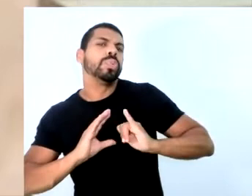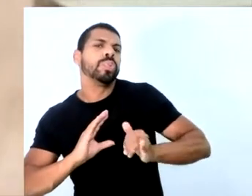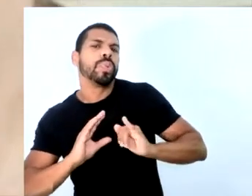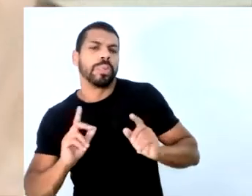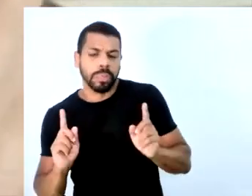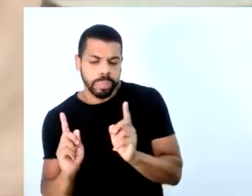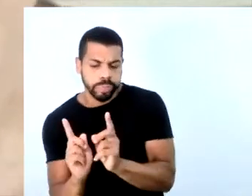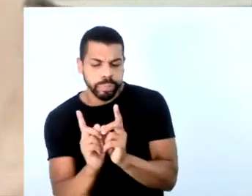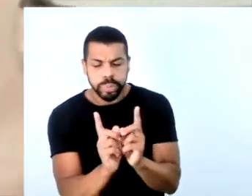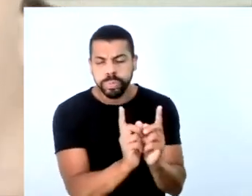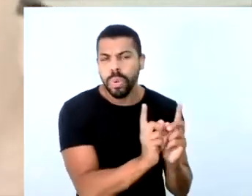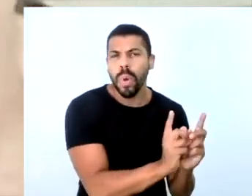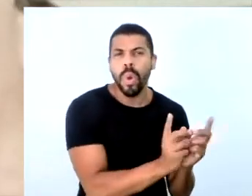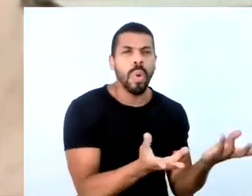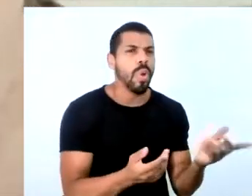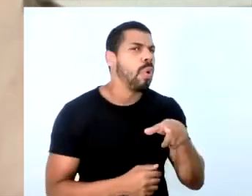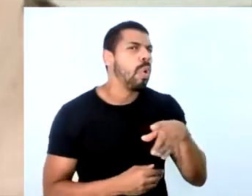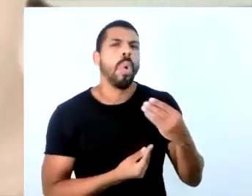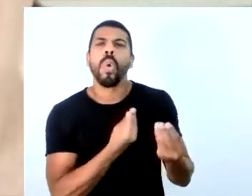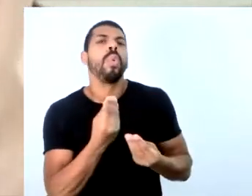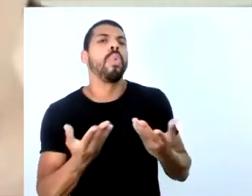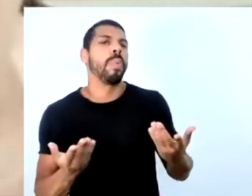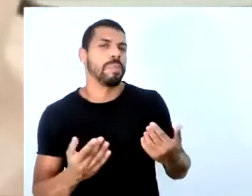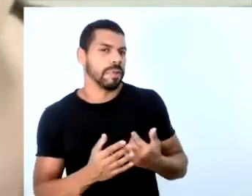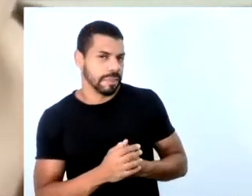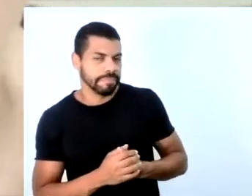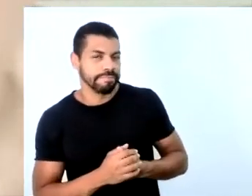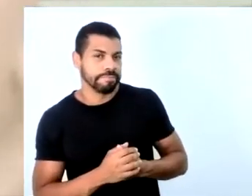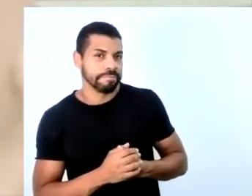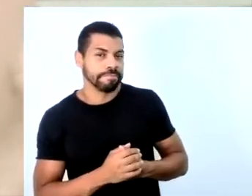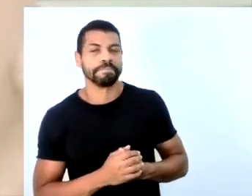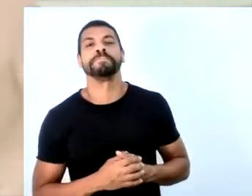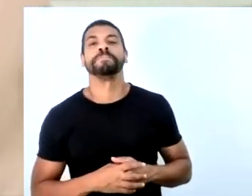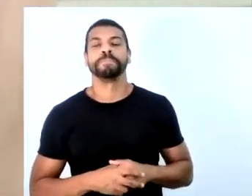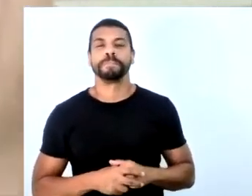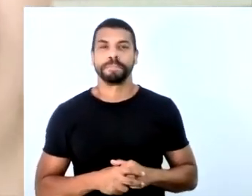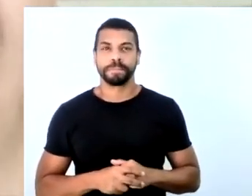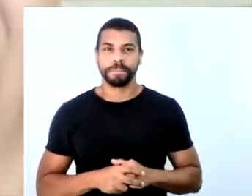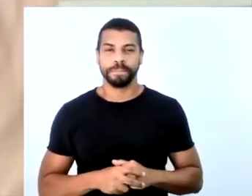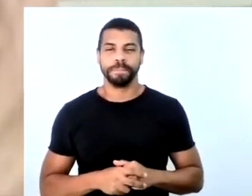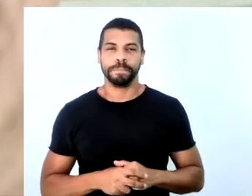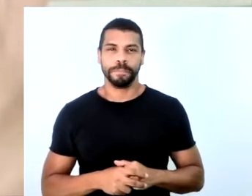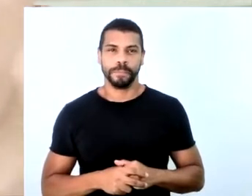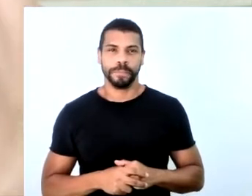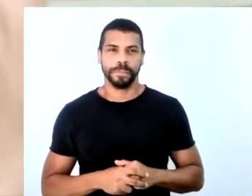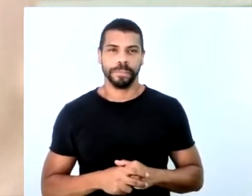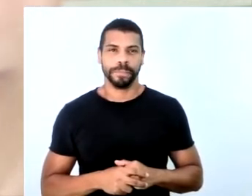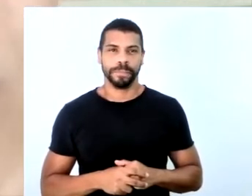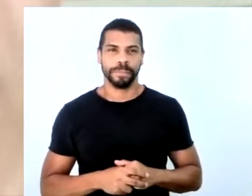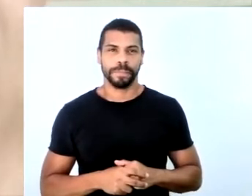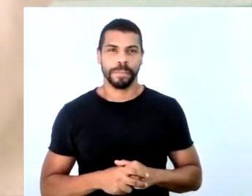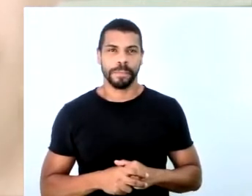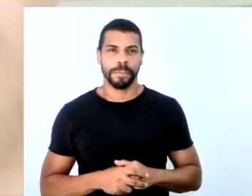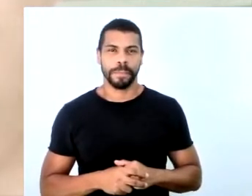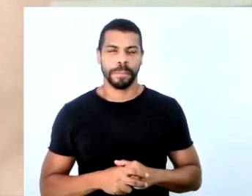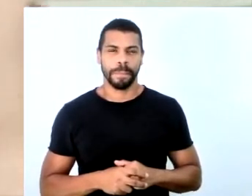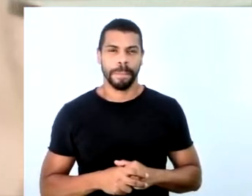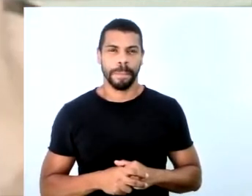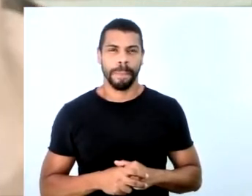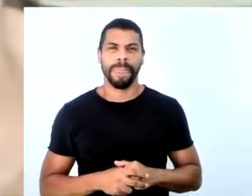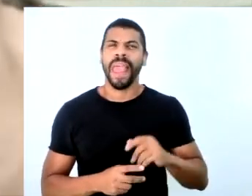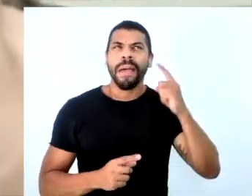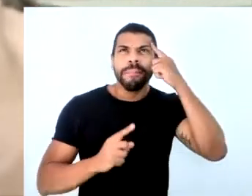final. Numa série, como que isso se dá? Ou se deu já com você? Você fez outras séries de ficção, inclusive, várias,